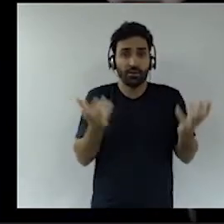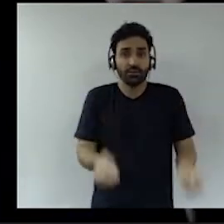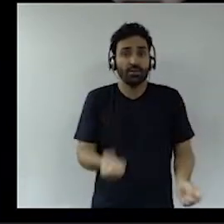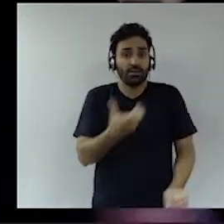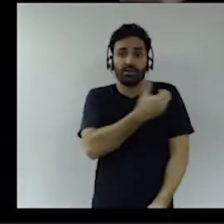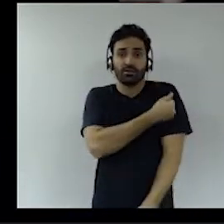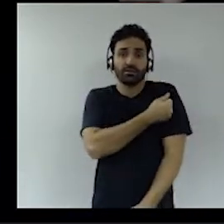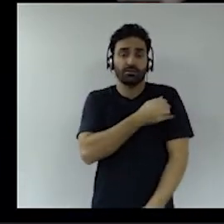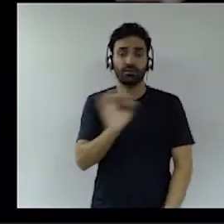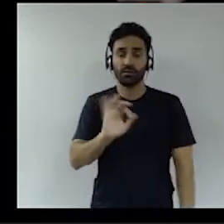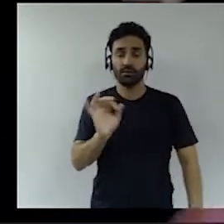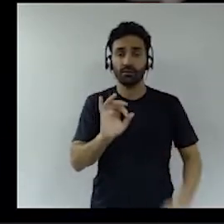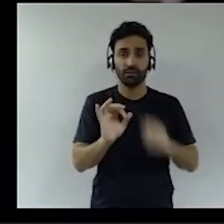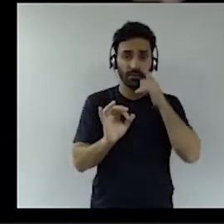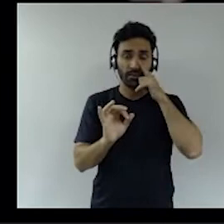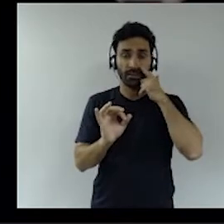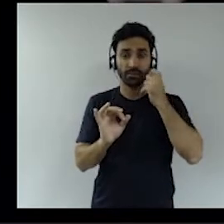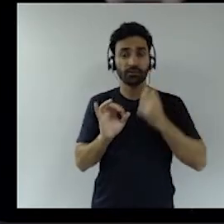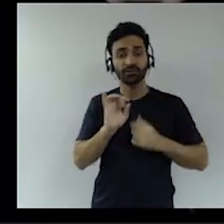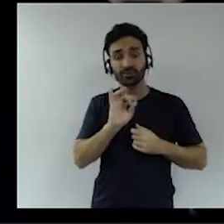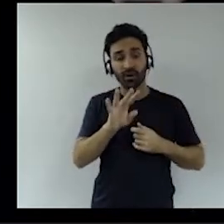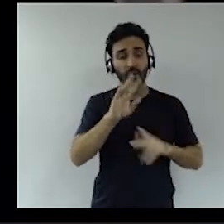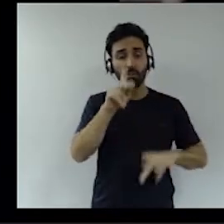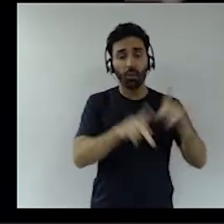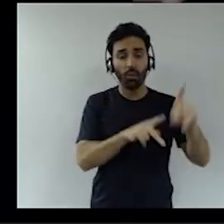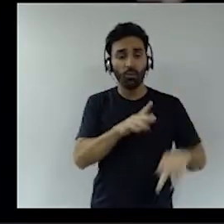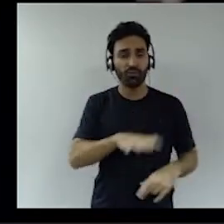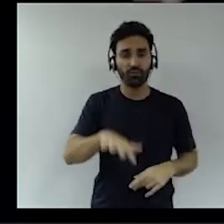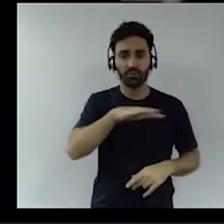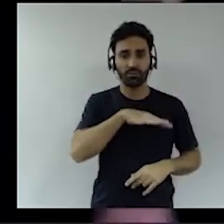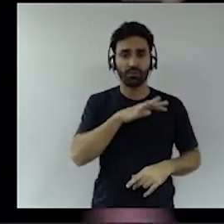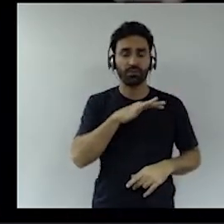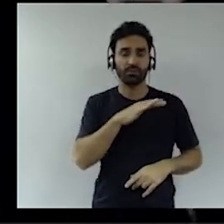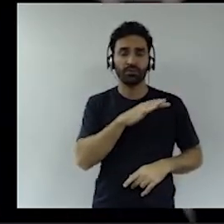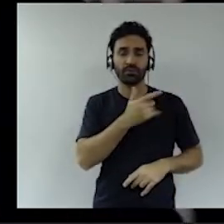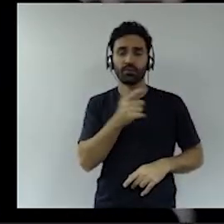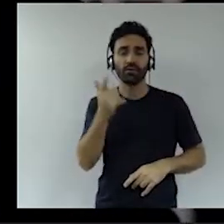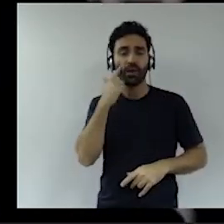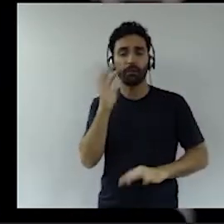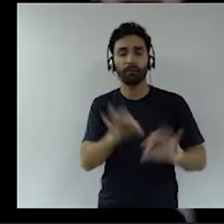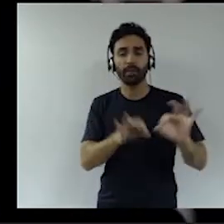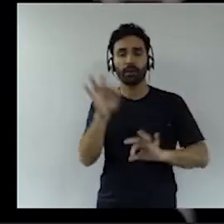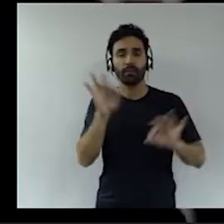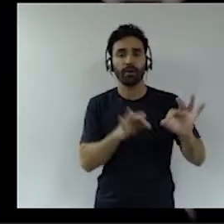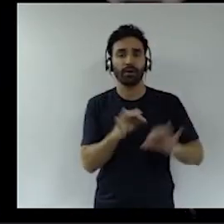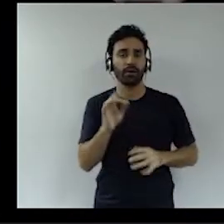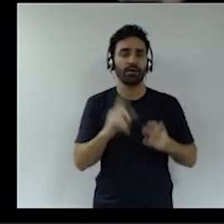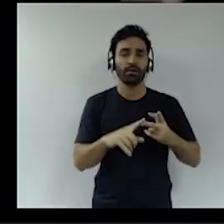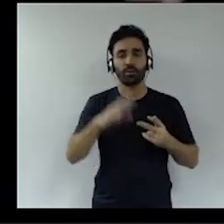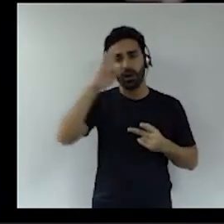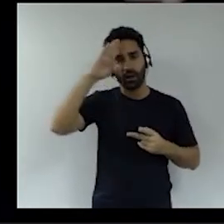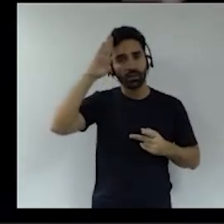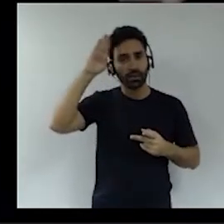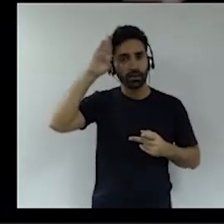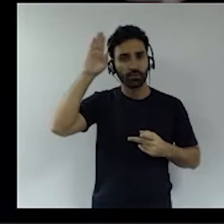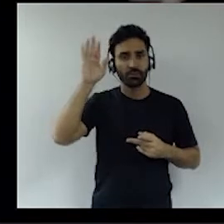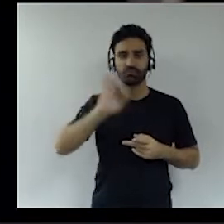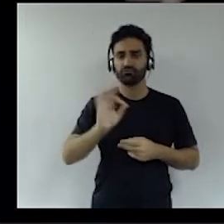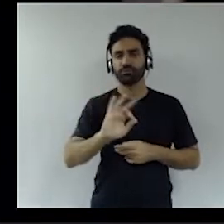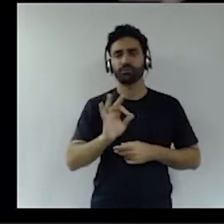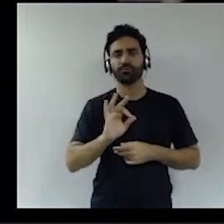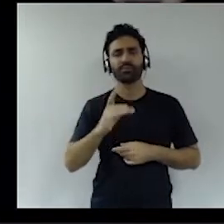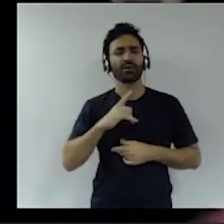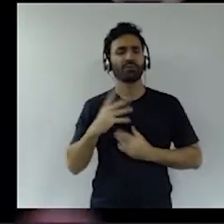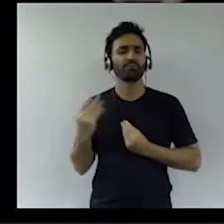são setores da população que não teriam o preparo acadêmico adequado.